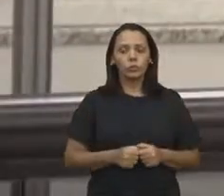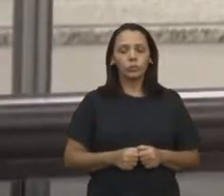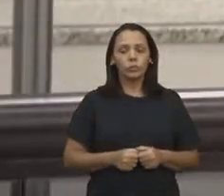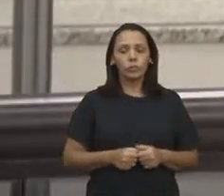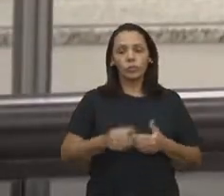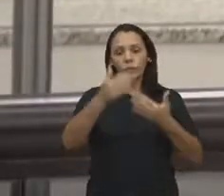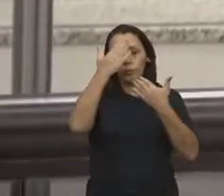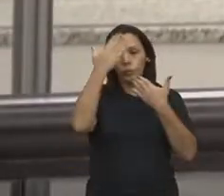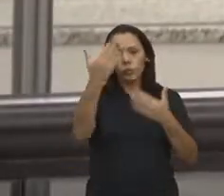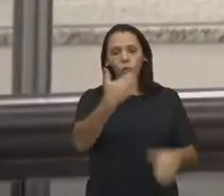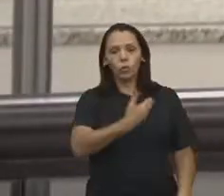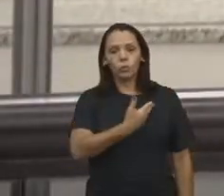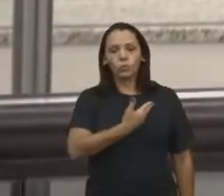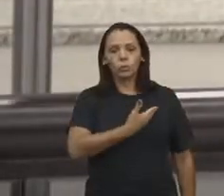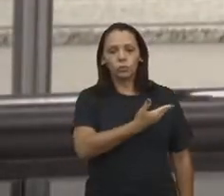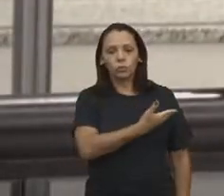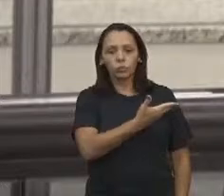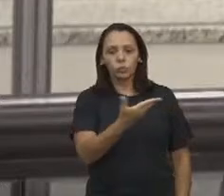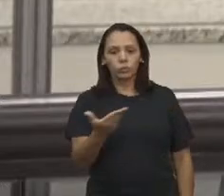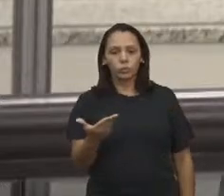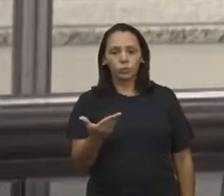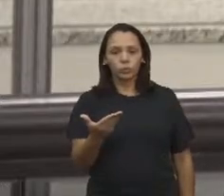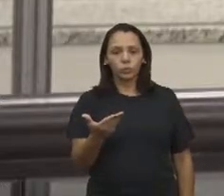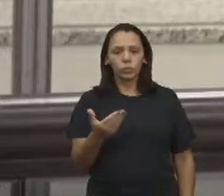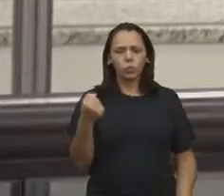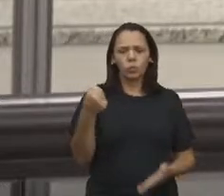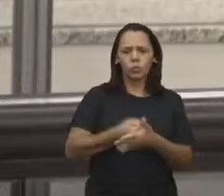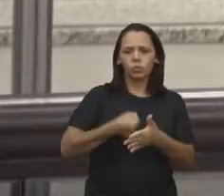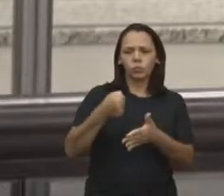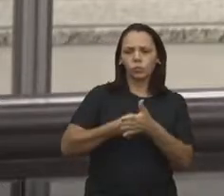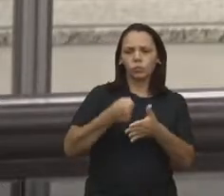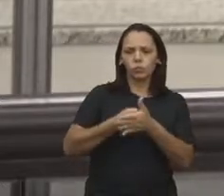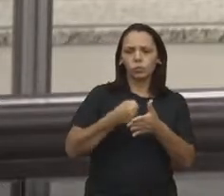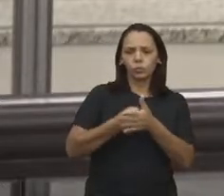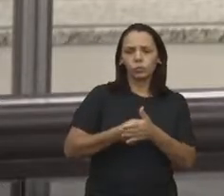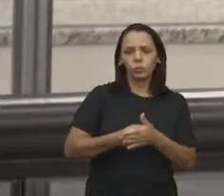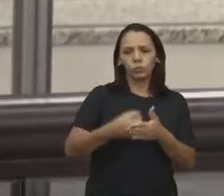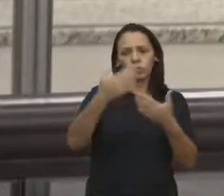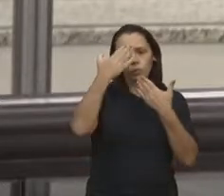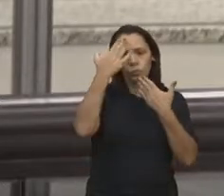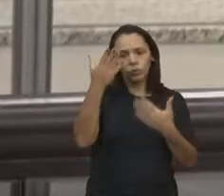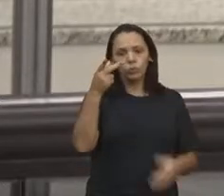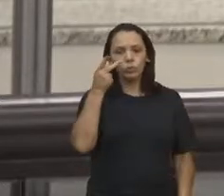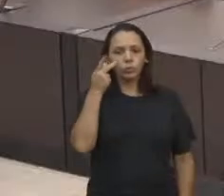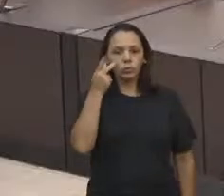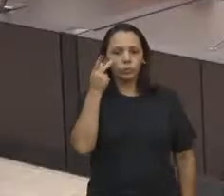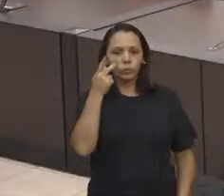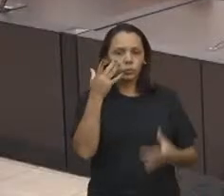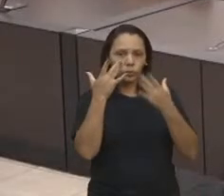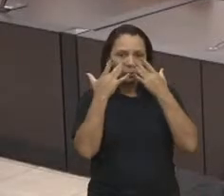Agradecer nossos amigos que estão aqui presentes hoje por essa luta. Obrigado, Paulinho, pela atenção.